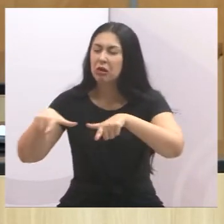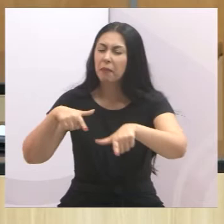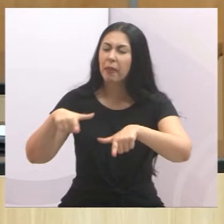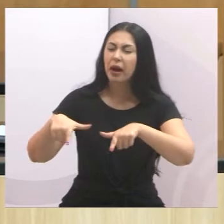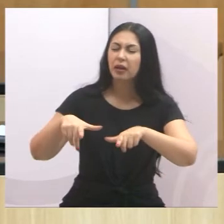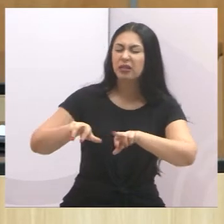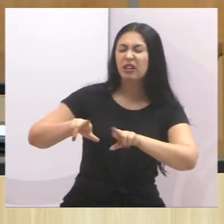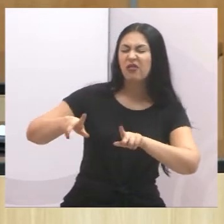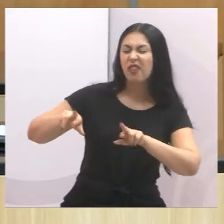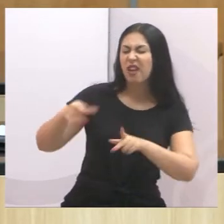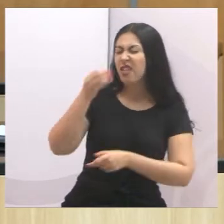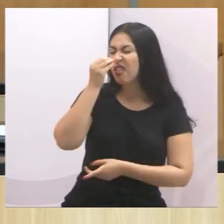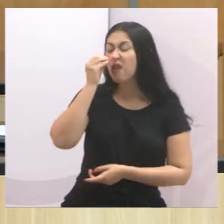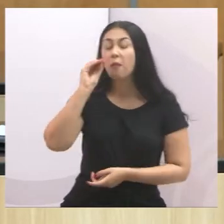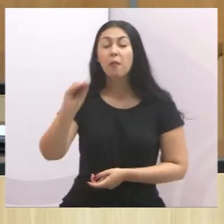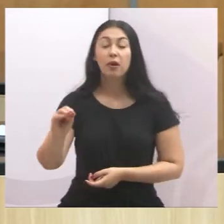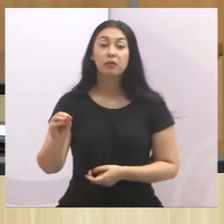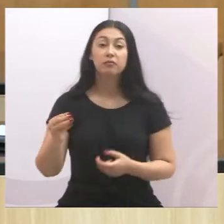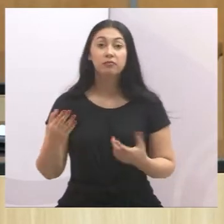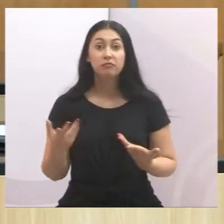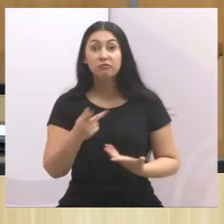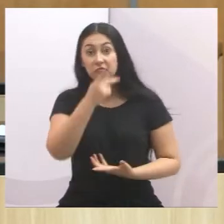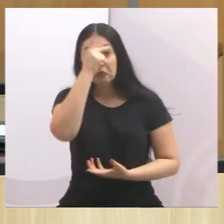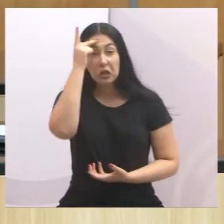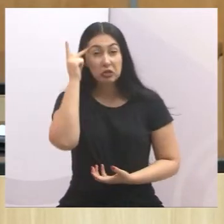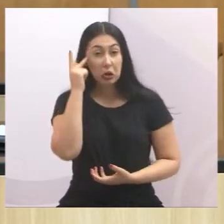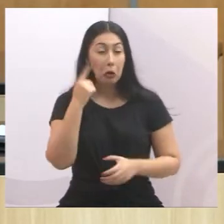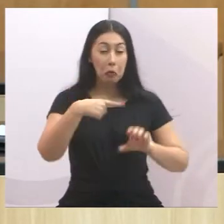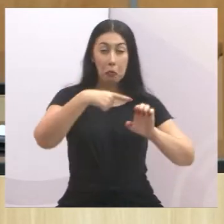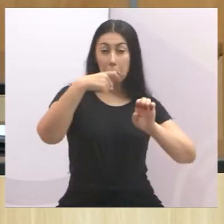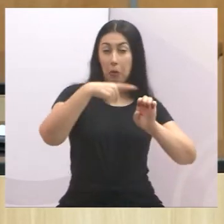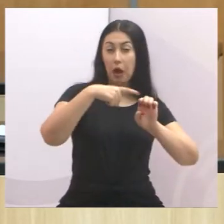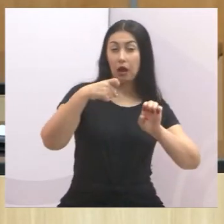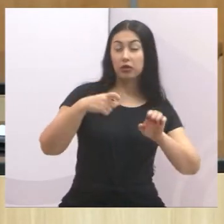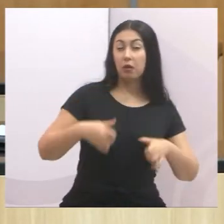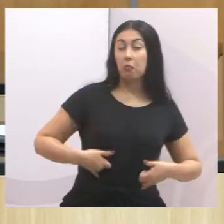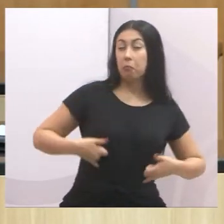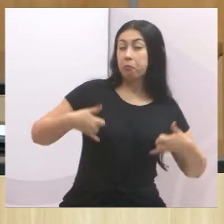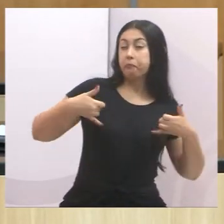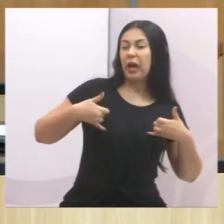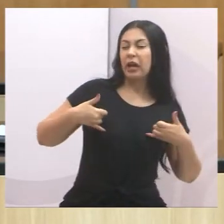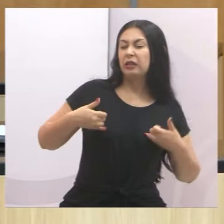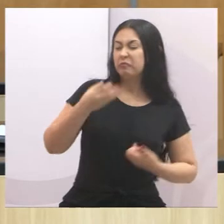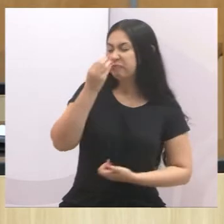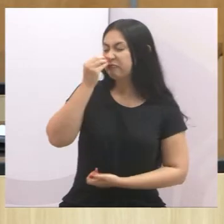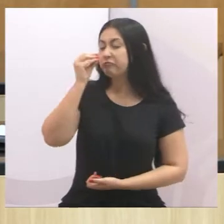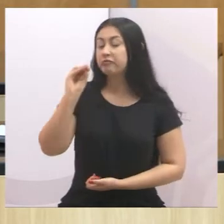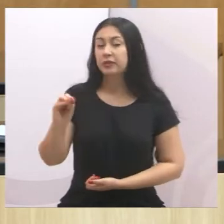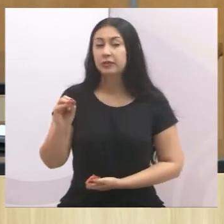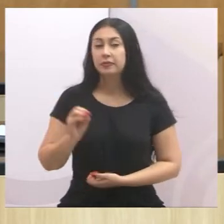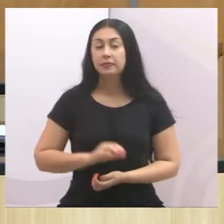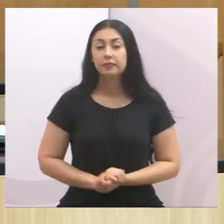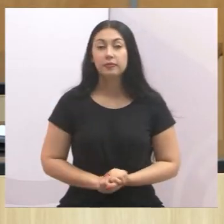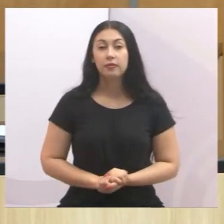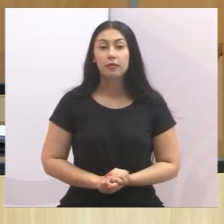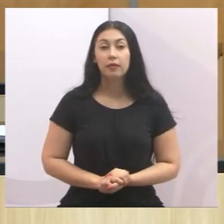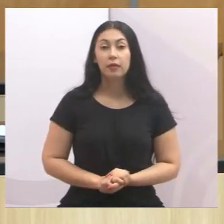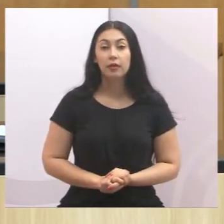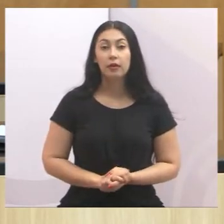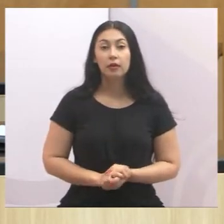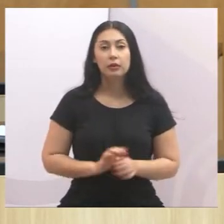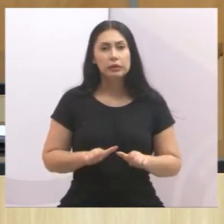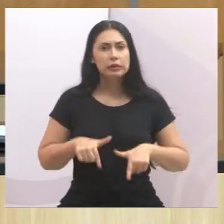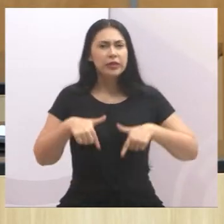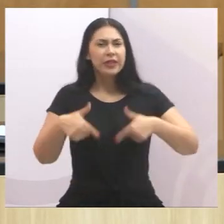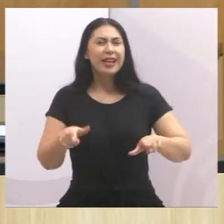de trabalho e serve de instrumento aos grandes empresários, tipo Carrefour. Para se defender e querer fugir